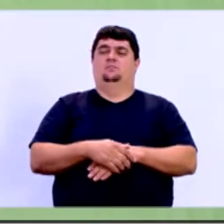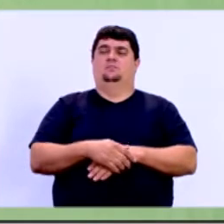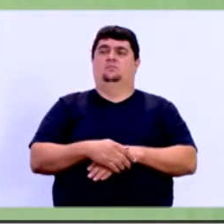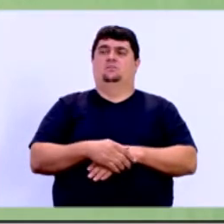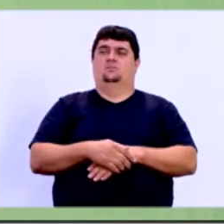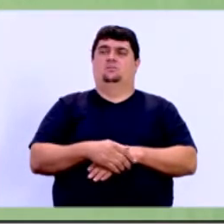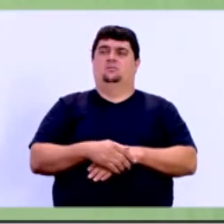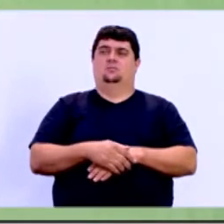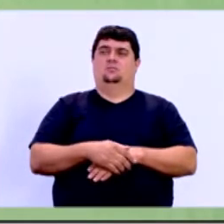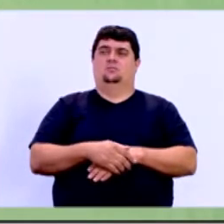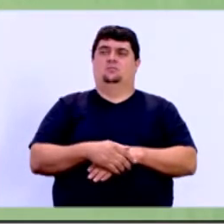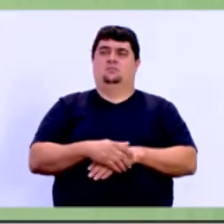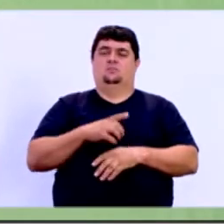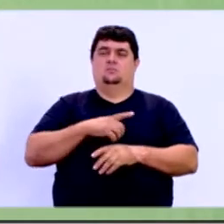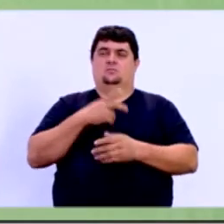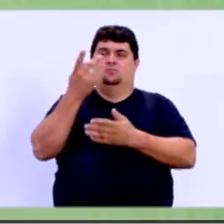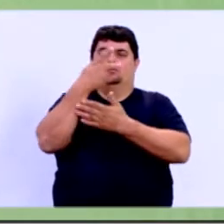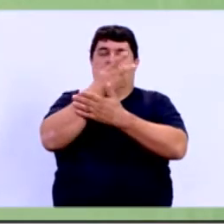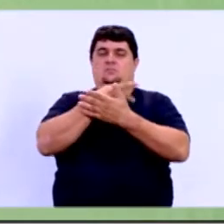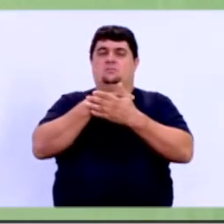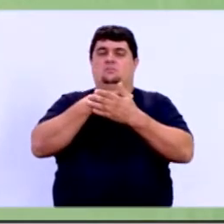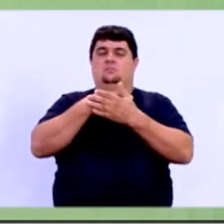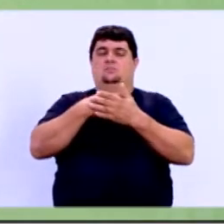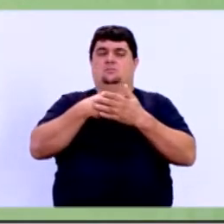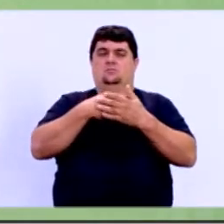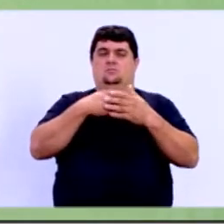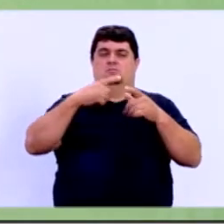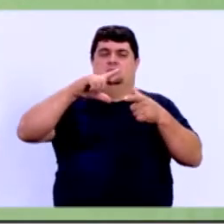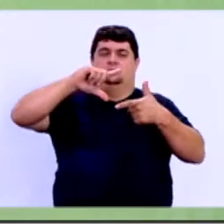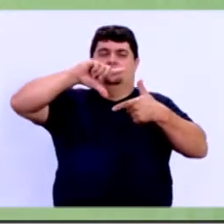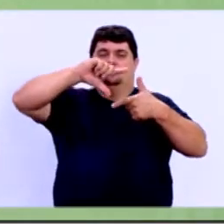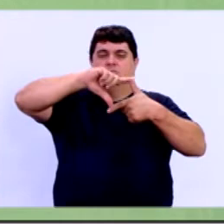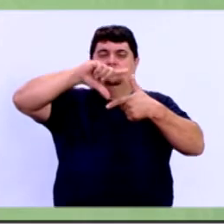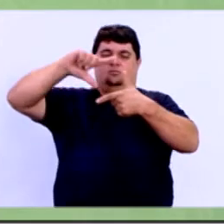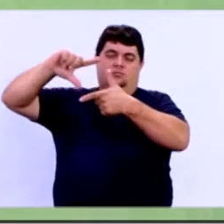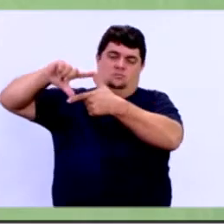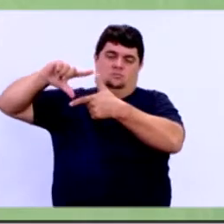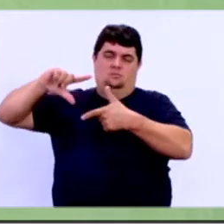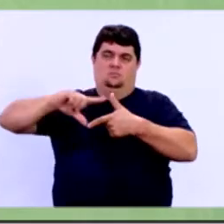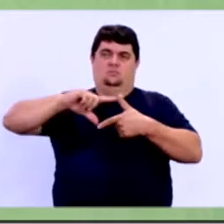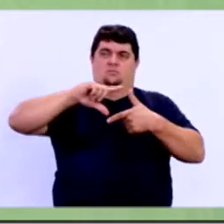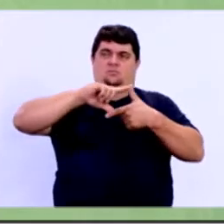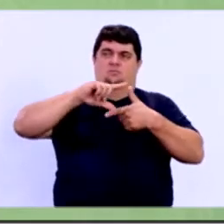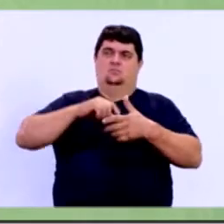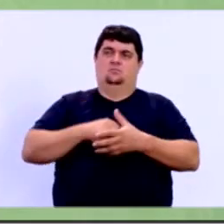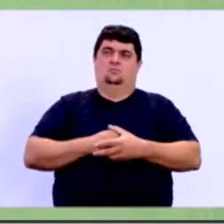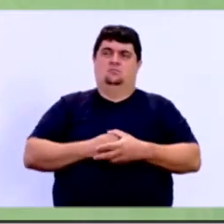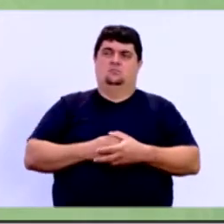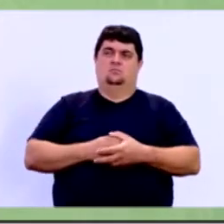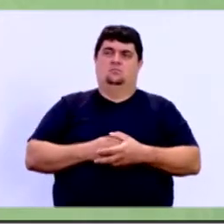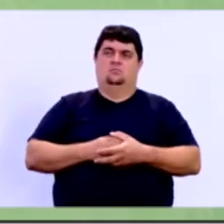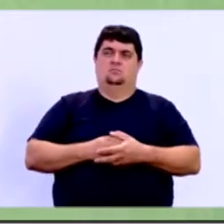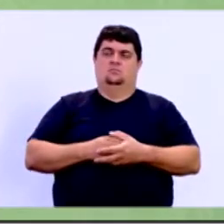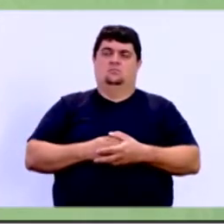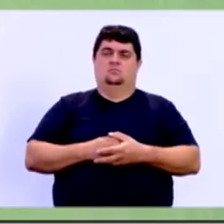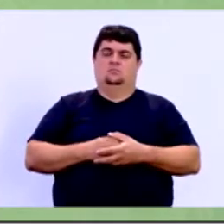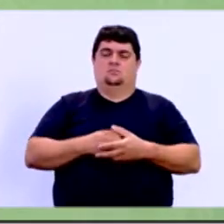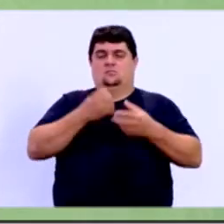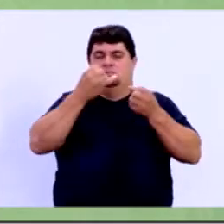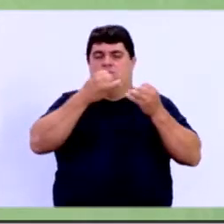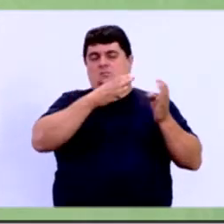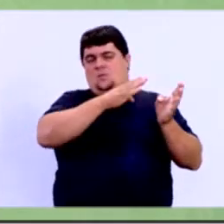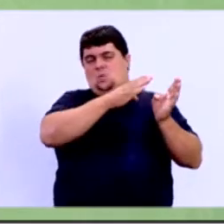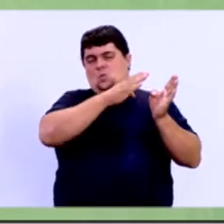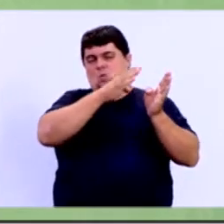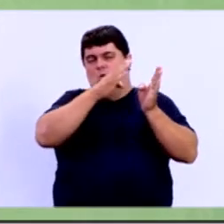aqui, né, um gráfico, né, dentro da administração de compras, né, onde a demanda de